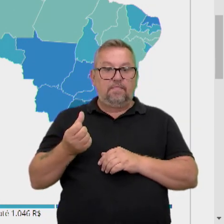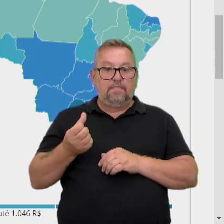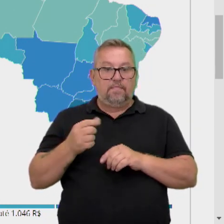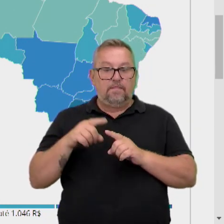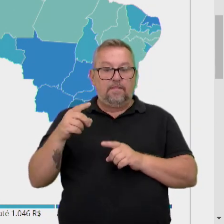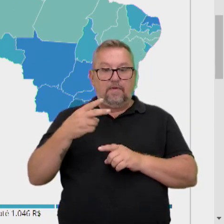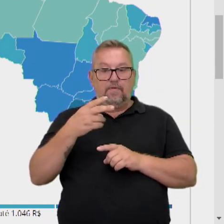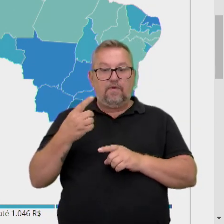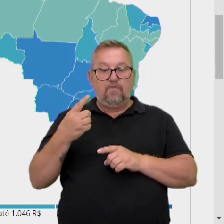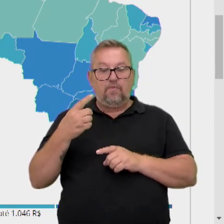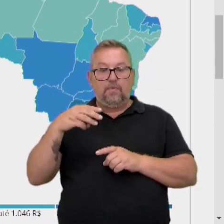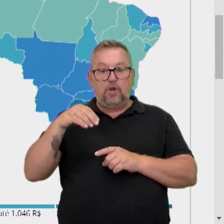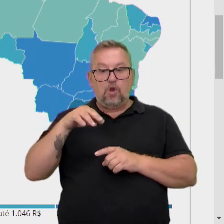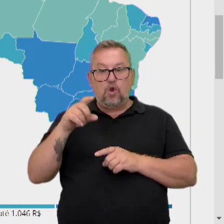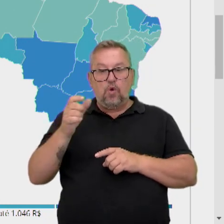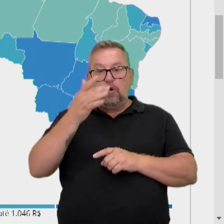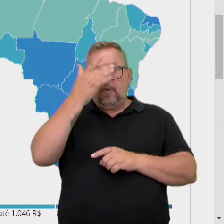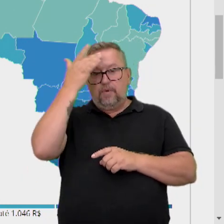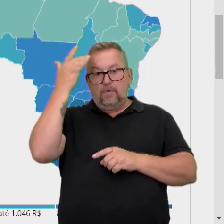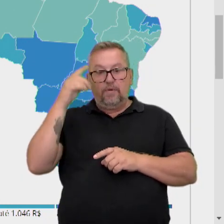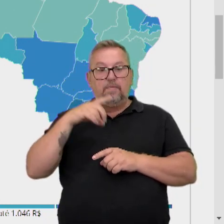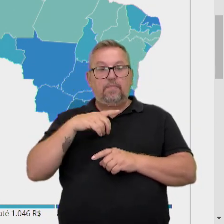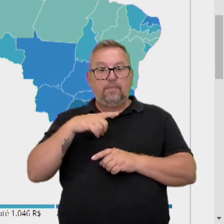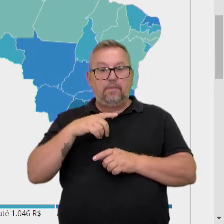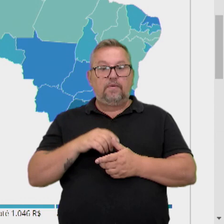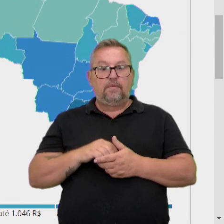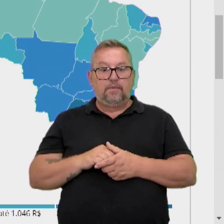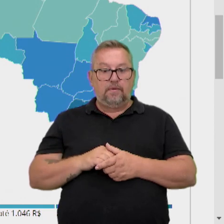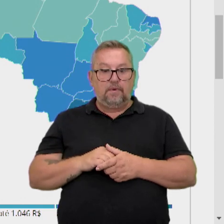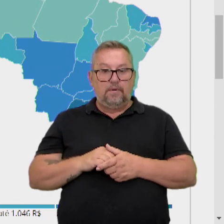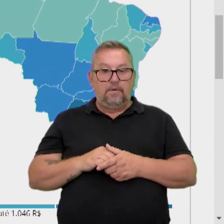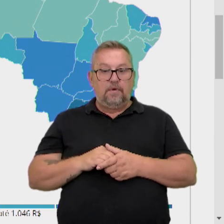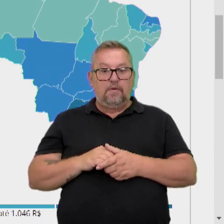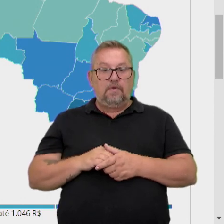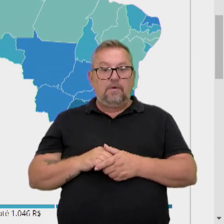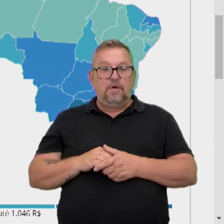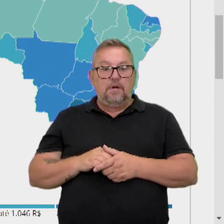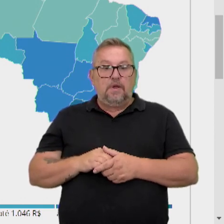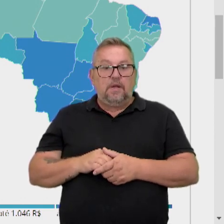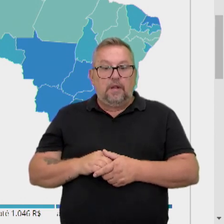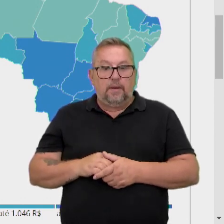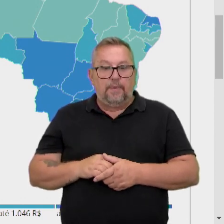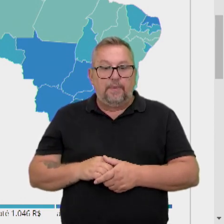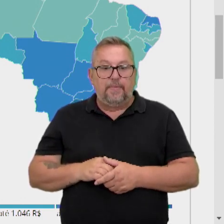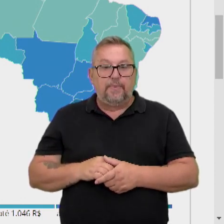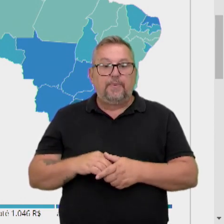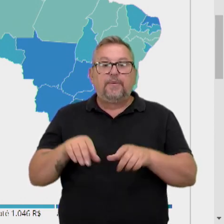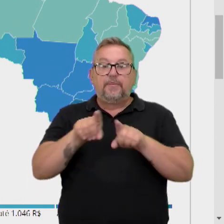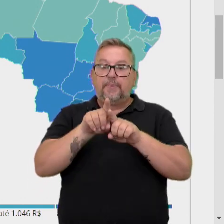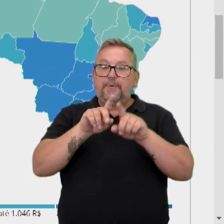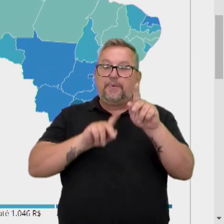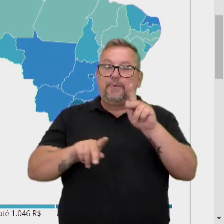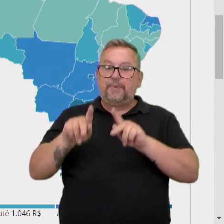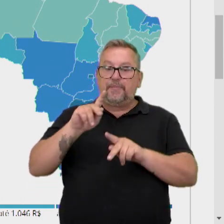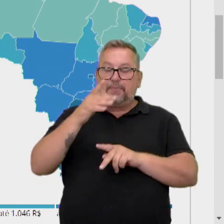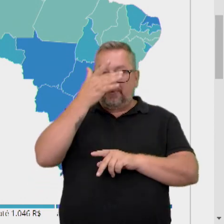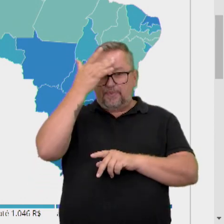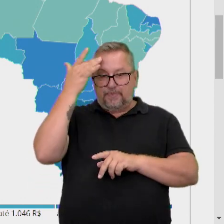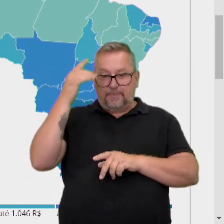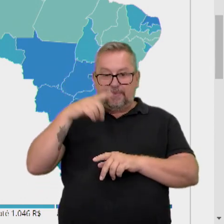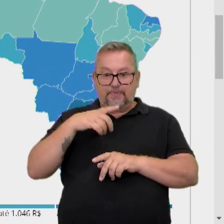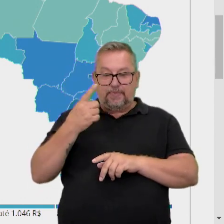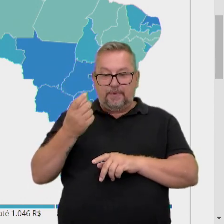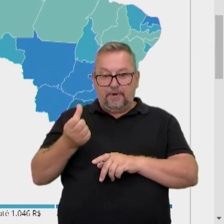de 21 milhões de pessoas, né, porque está aqui vezes 1.000, né, aí você multiplica por 1.000. A proporção de pessoas de 16 anos ou mais em